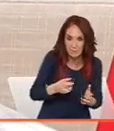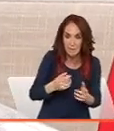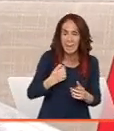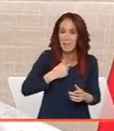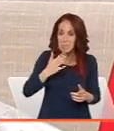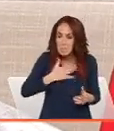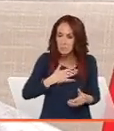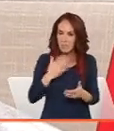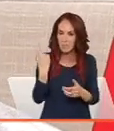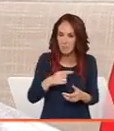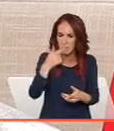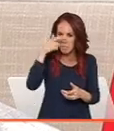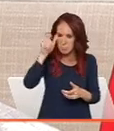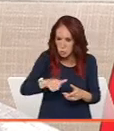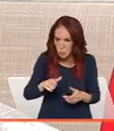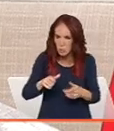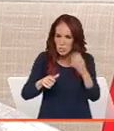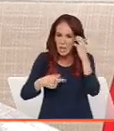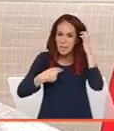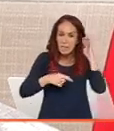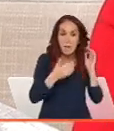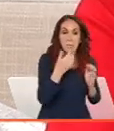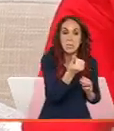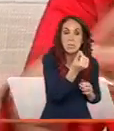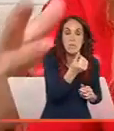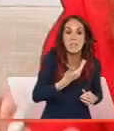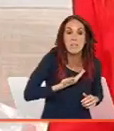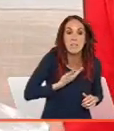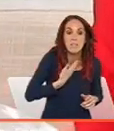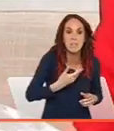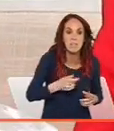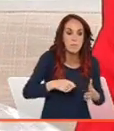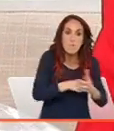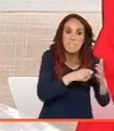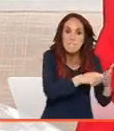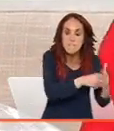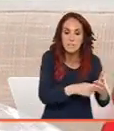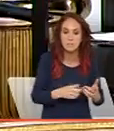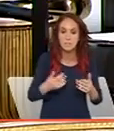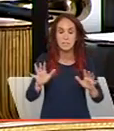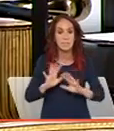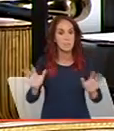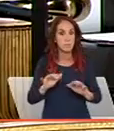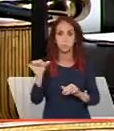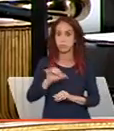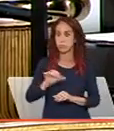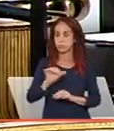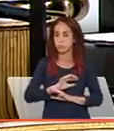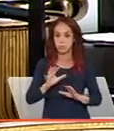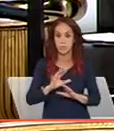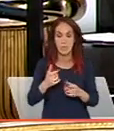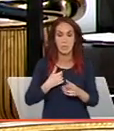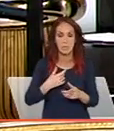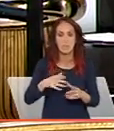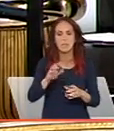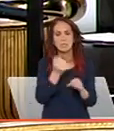vale tudo mesmo. Porque não há ninguém que fiscalize estas empresas, porque nós descobrimos que nem sequer há enquadramento legal para elas funcionarem. Vamos lançar aqui um mote para o